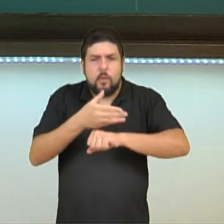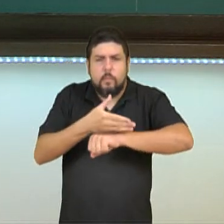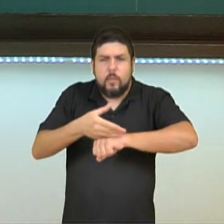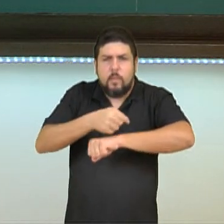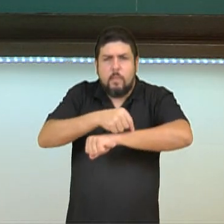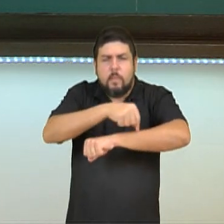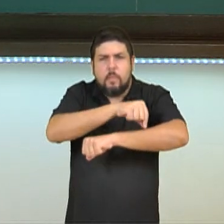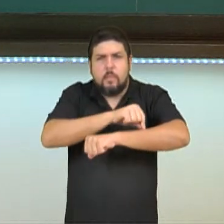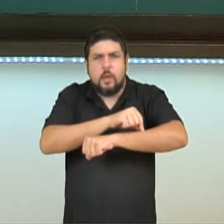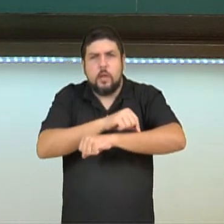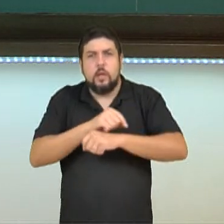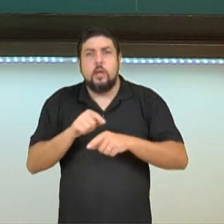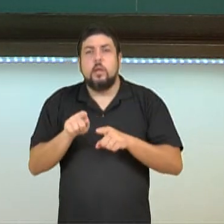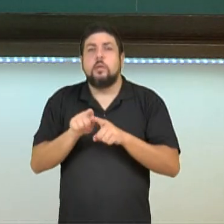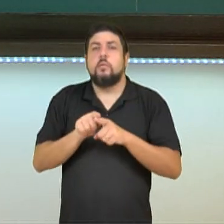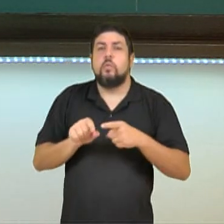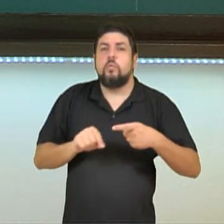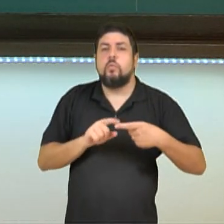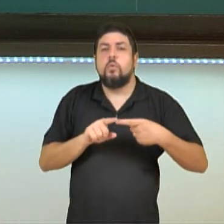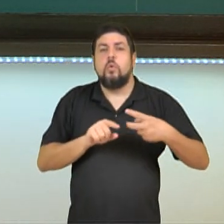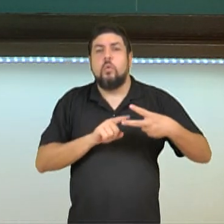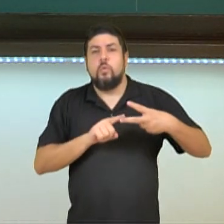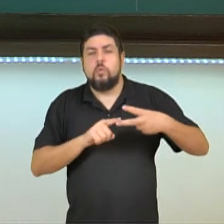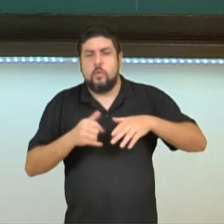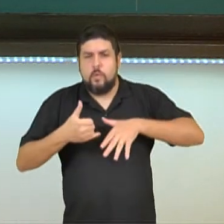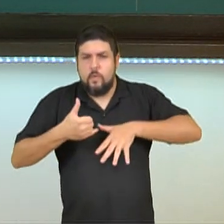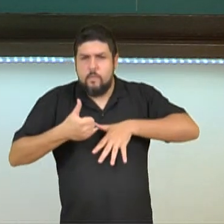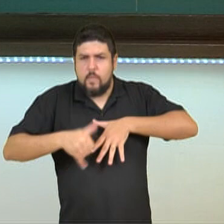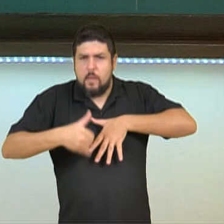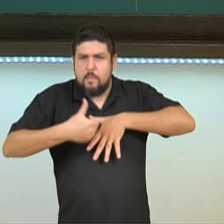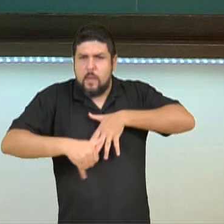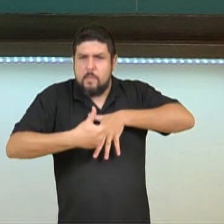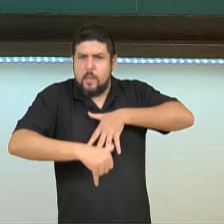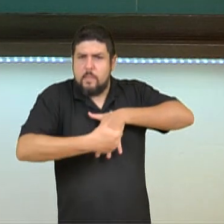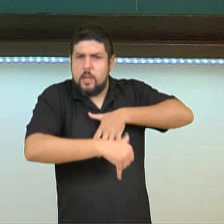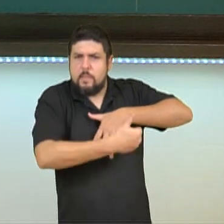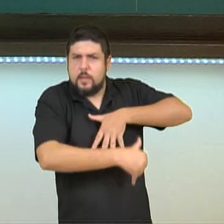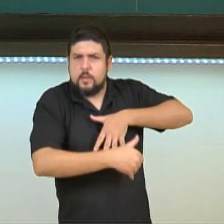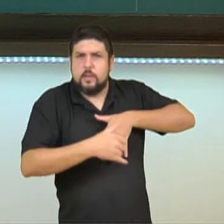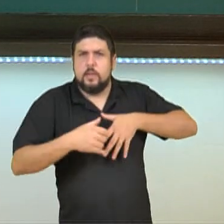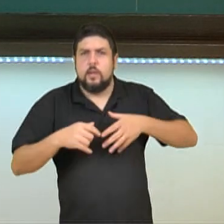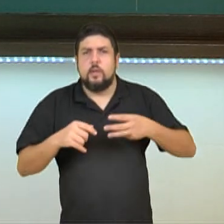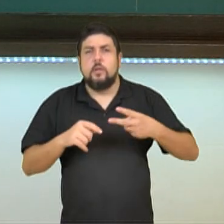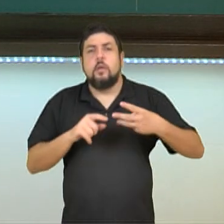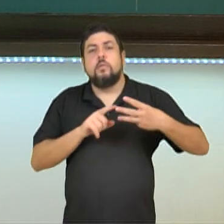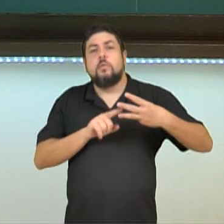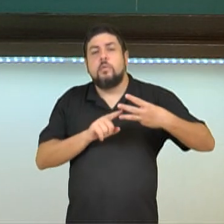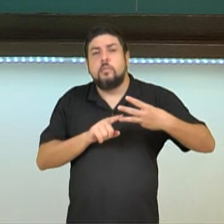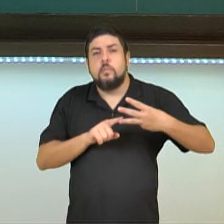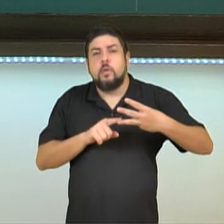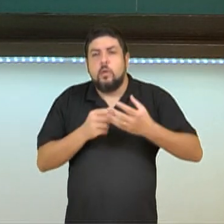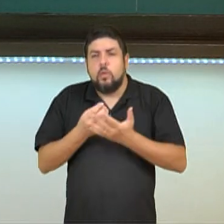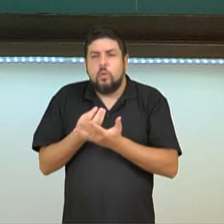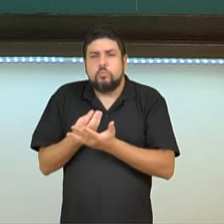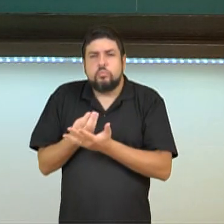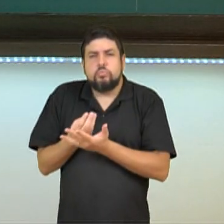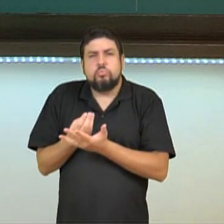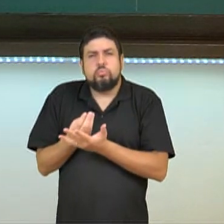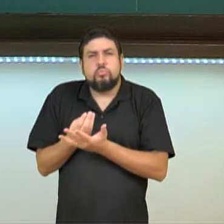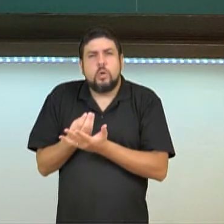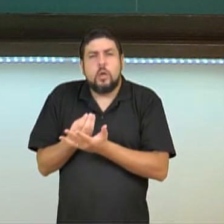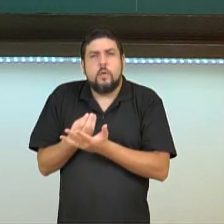estruturas. Que estruturas são essas? Os vasos linfáticos, por onde a linfa circula, os linfonodos, que